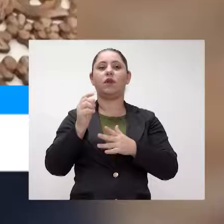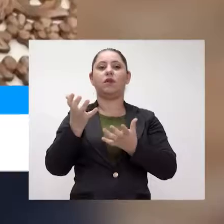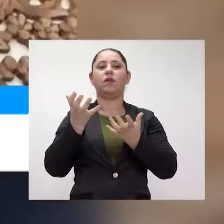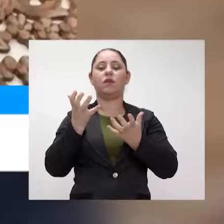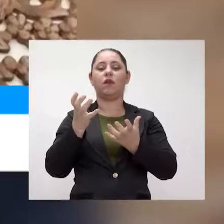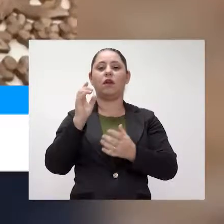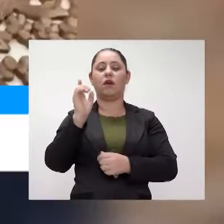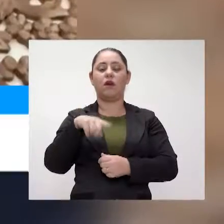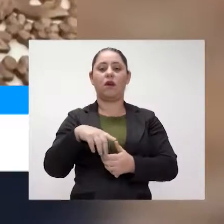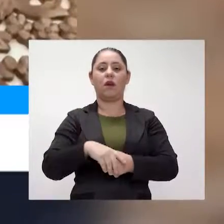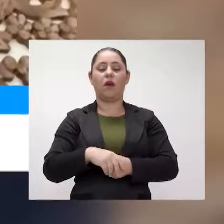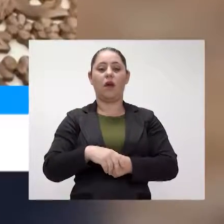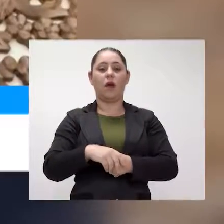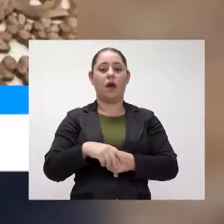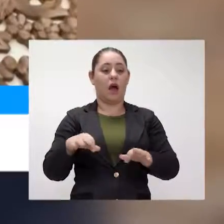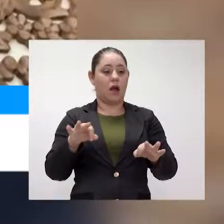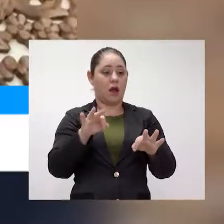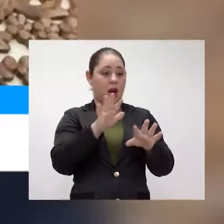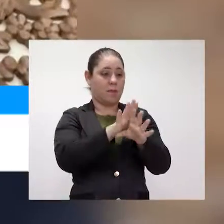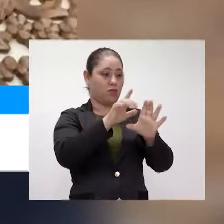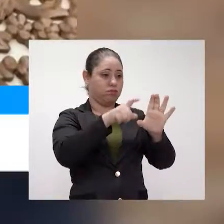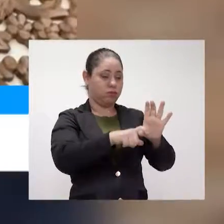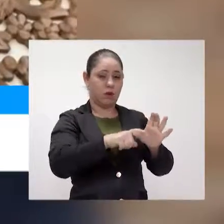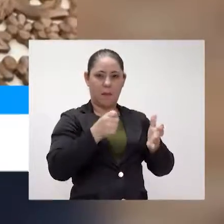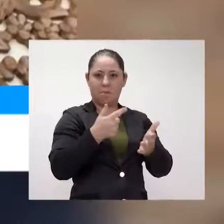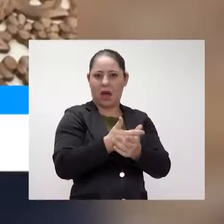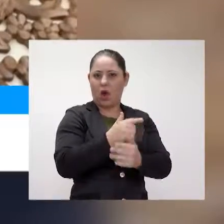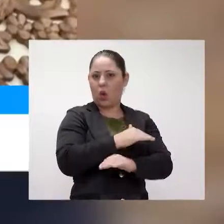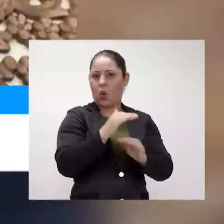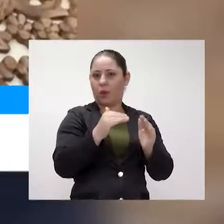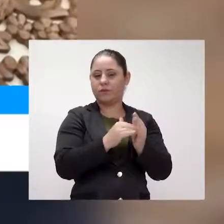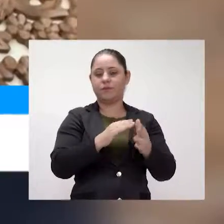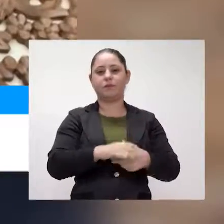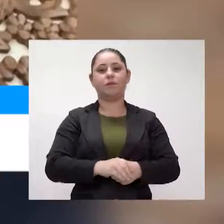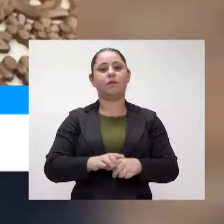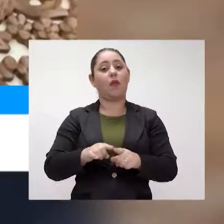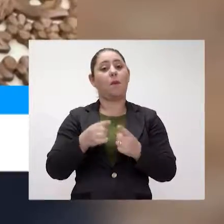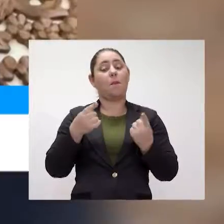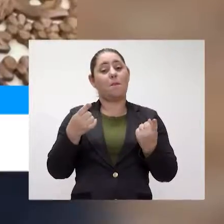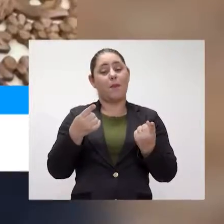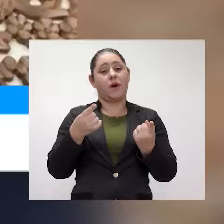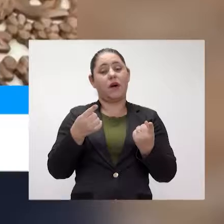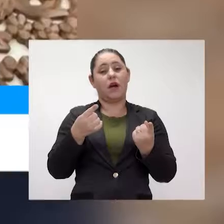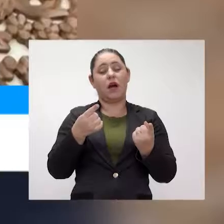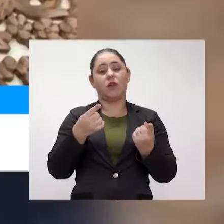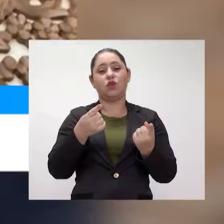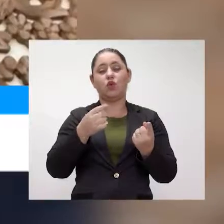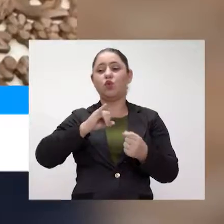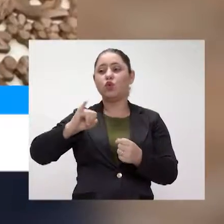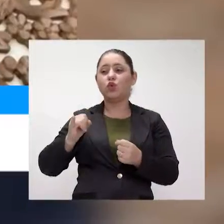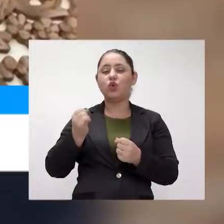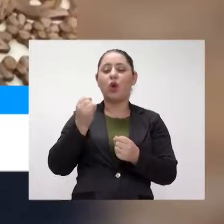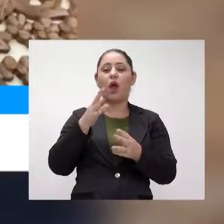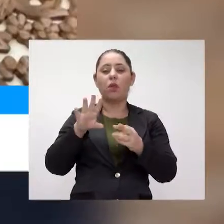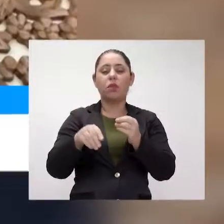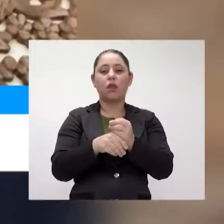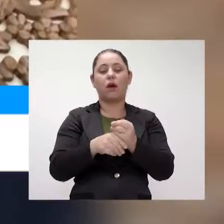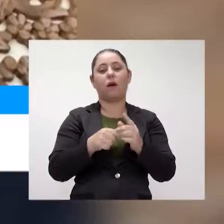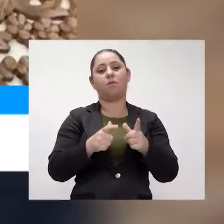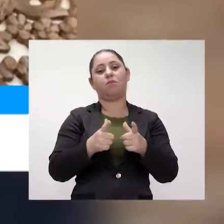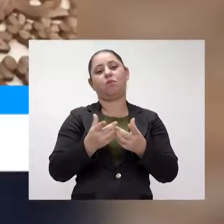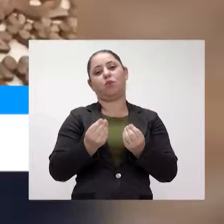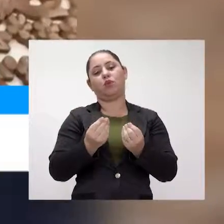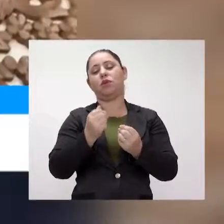empresários que querem quitar os seus débitos. Mas a correção, ela ainda é